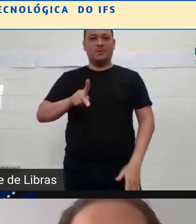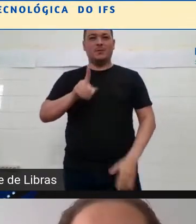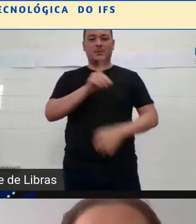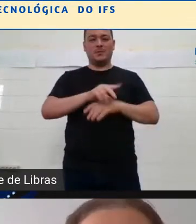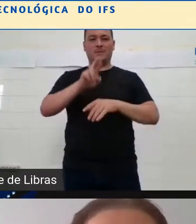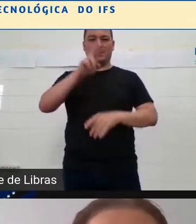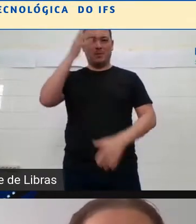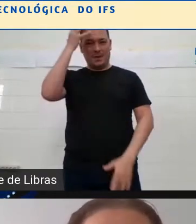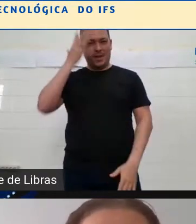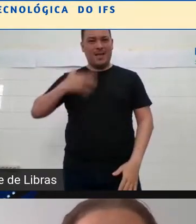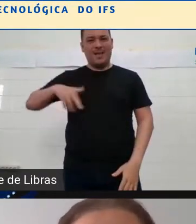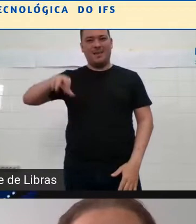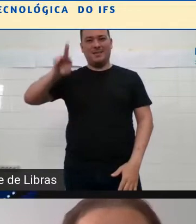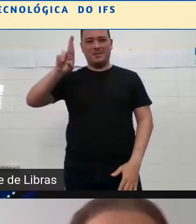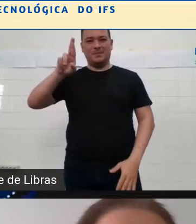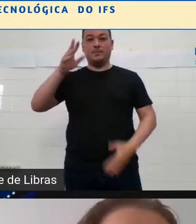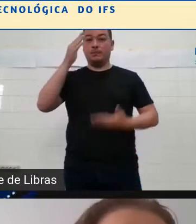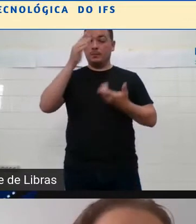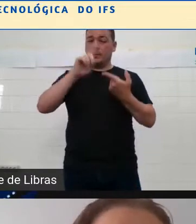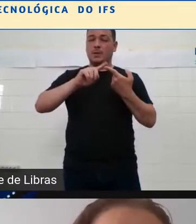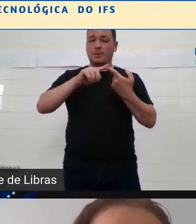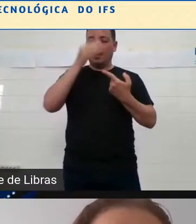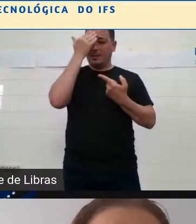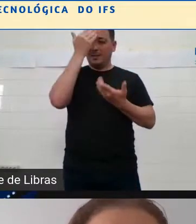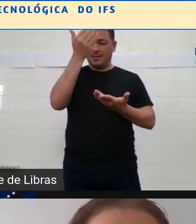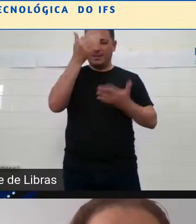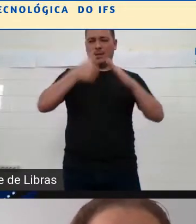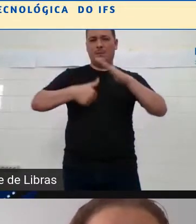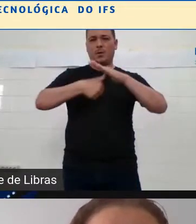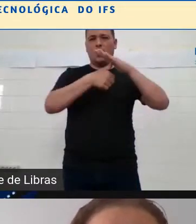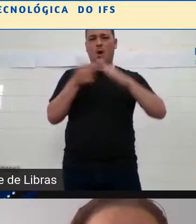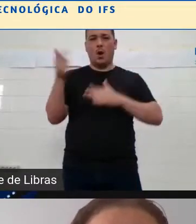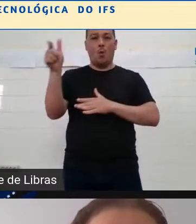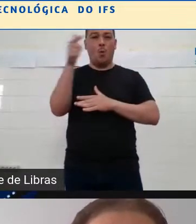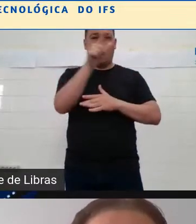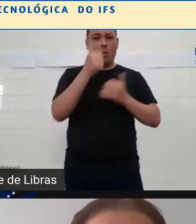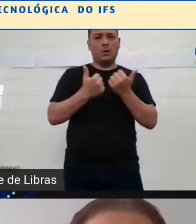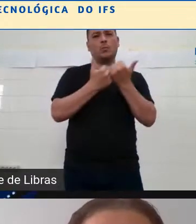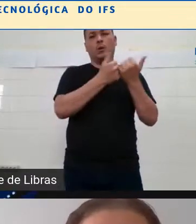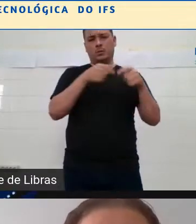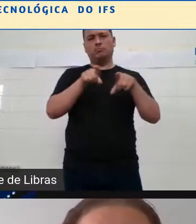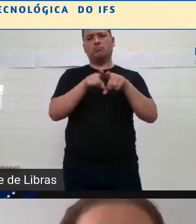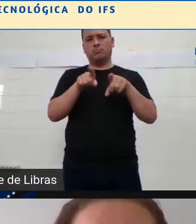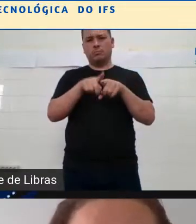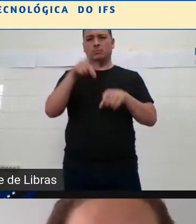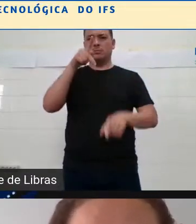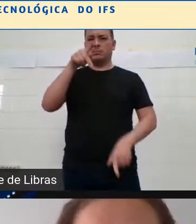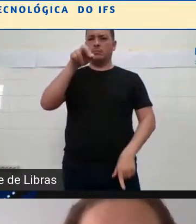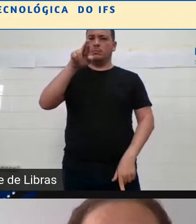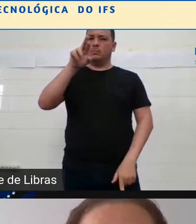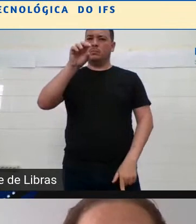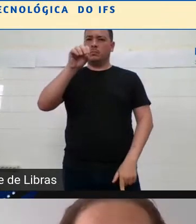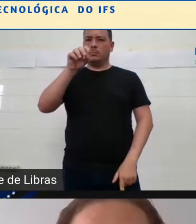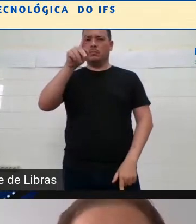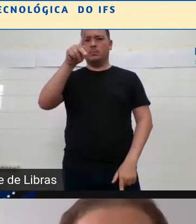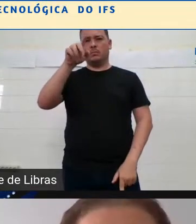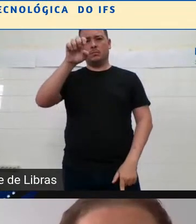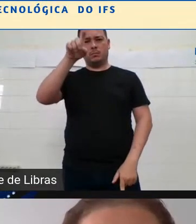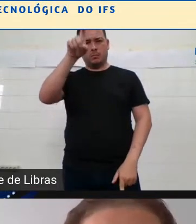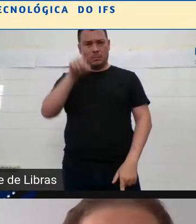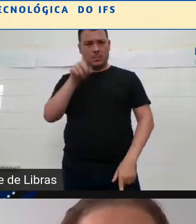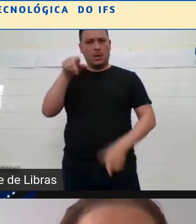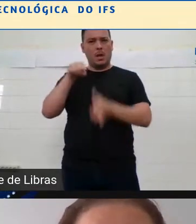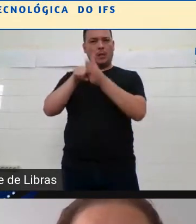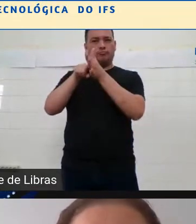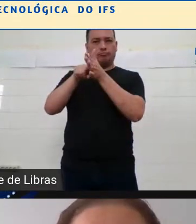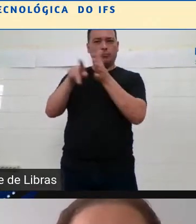Ruth. Queremos agradecer também as pró-reitorias que também nos apoiaram, entre elas a PROPEX, Pró-reitoria de Pesquisa e Extensão, em